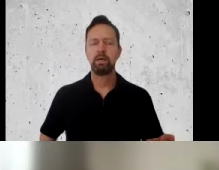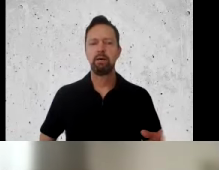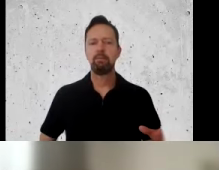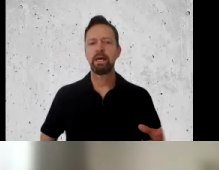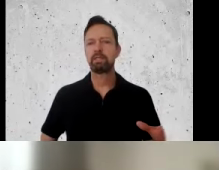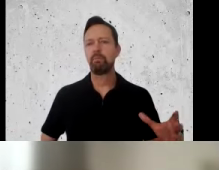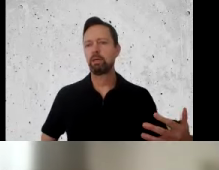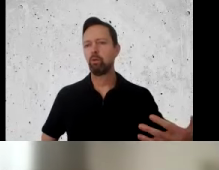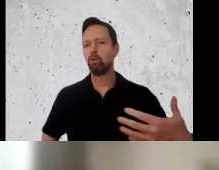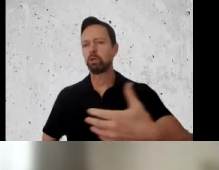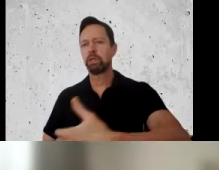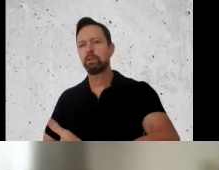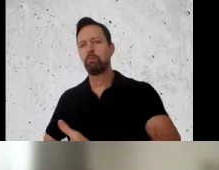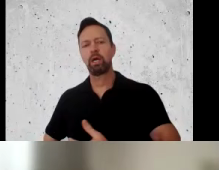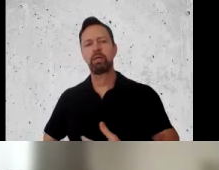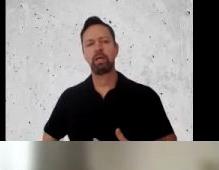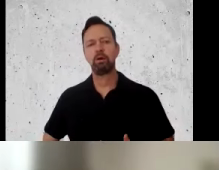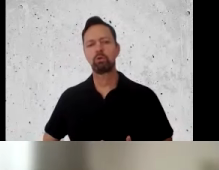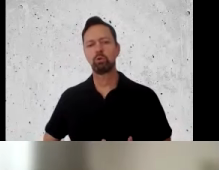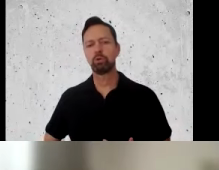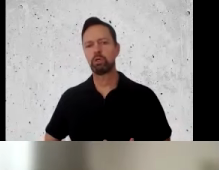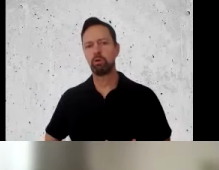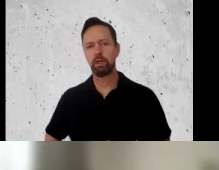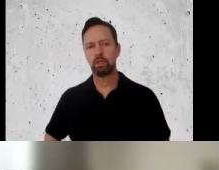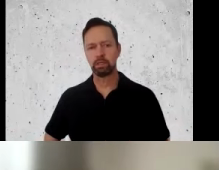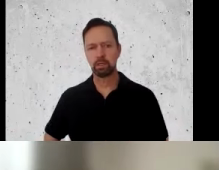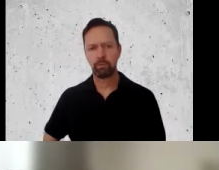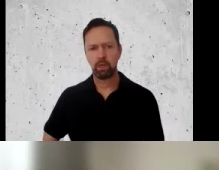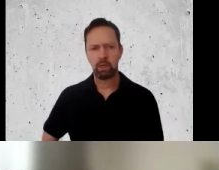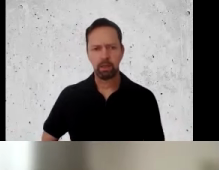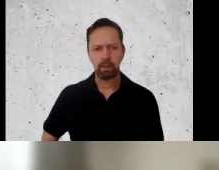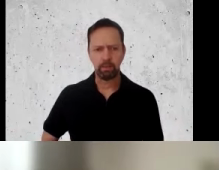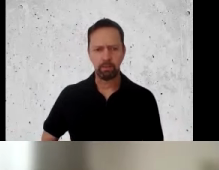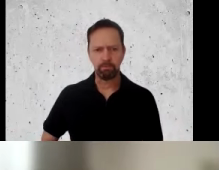maiores, mas também tem um outro lado da moeda, que é os custos de governança.